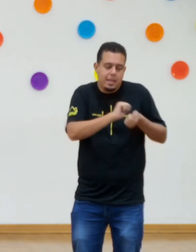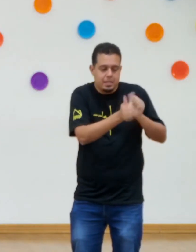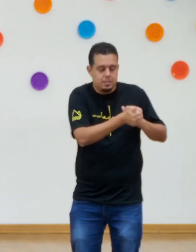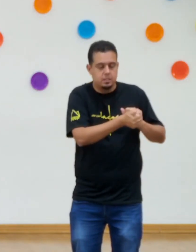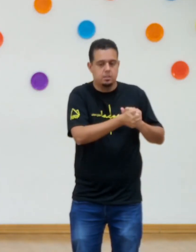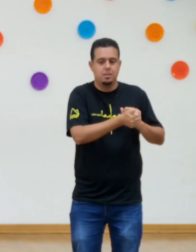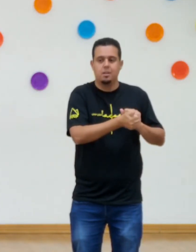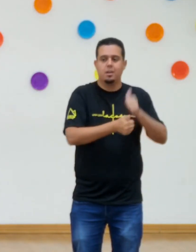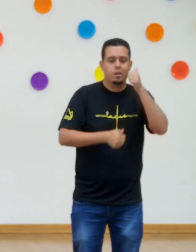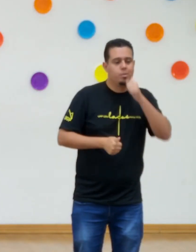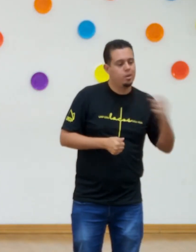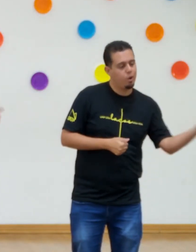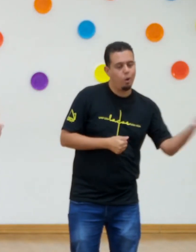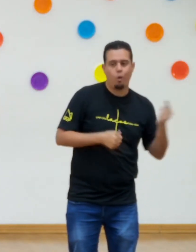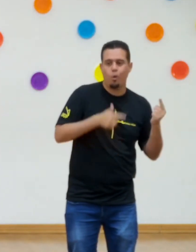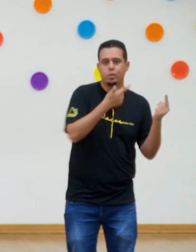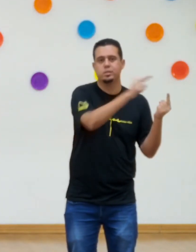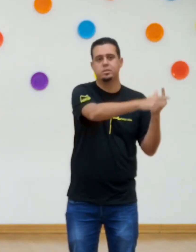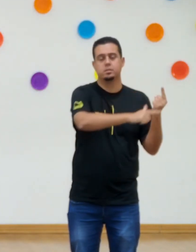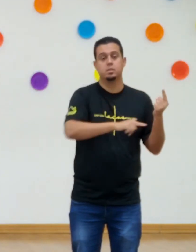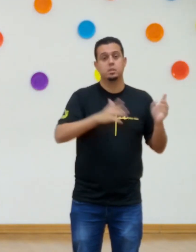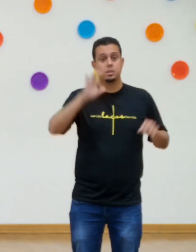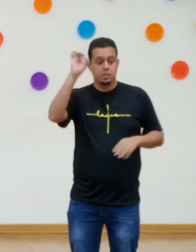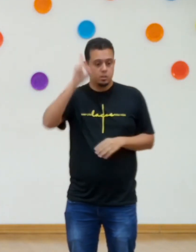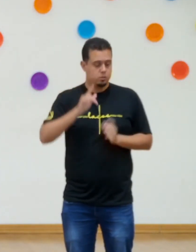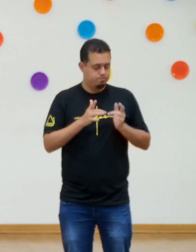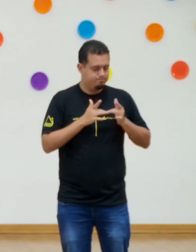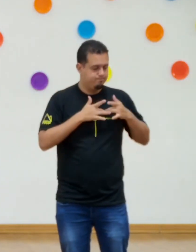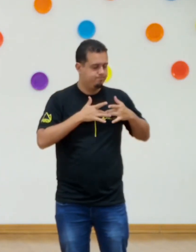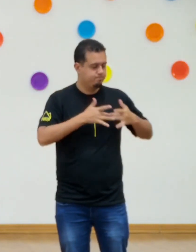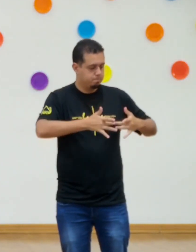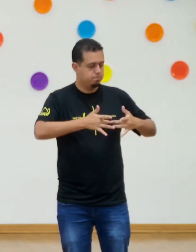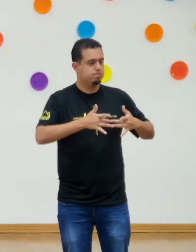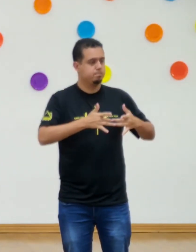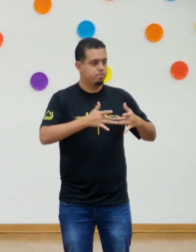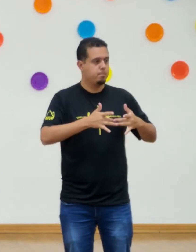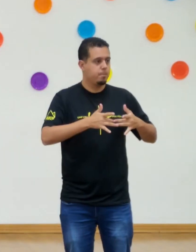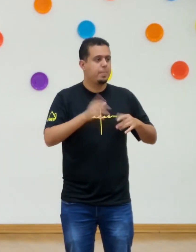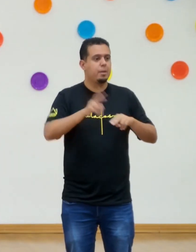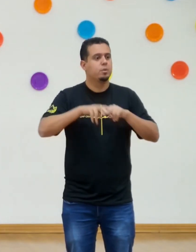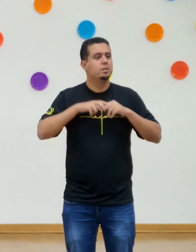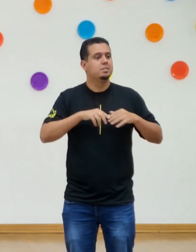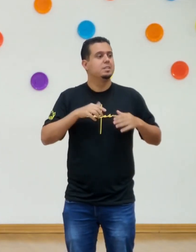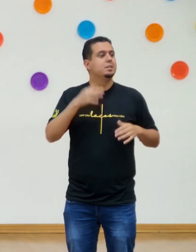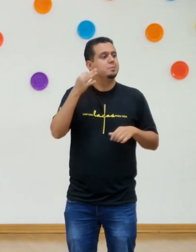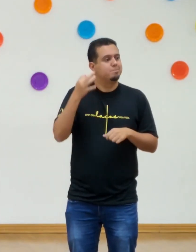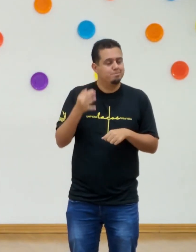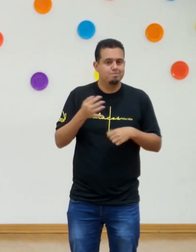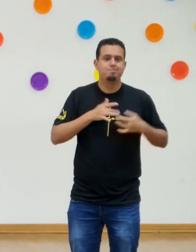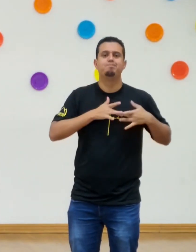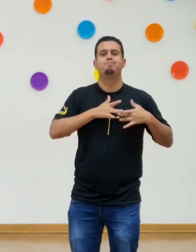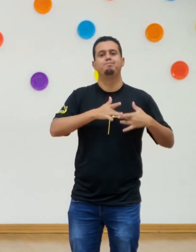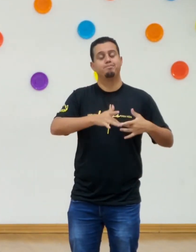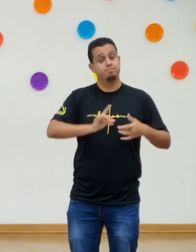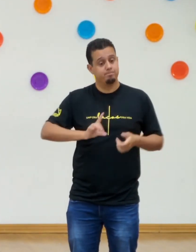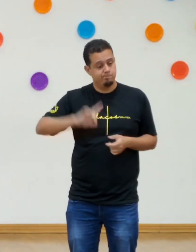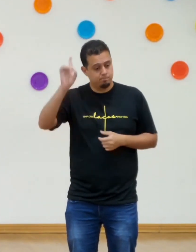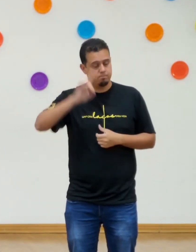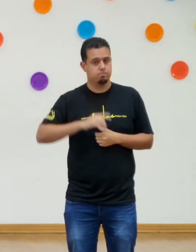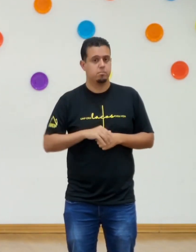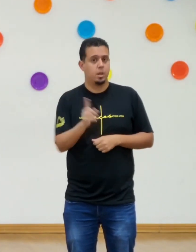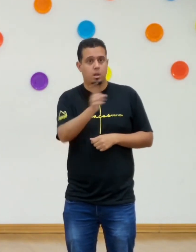Deus, na sua misericórdia, ele tem essa história, é da misericórdia de Deus. E não